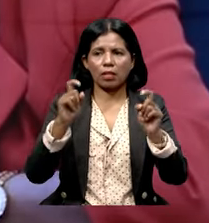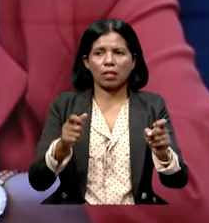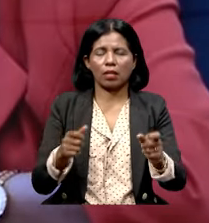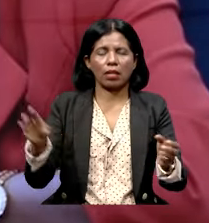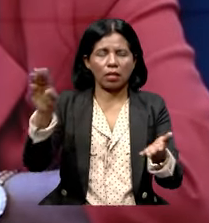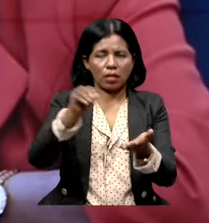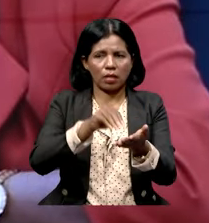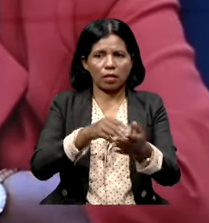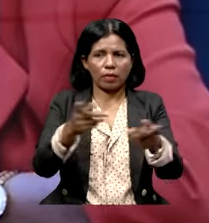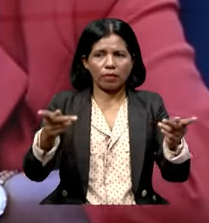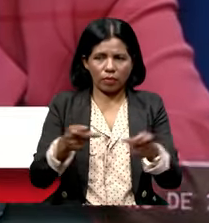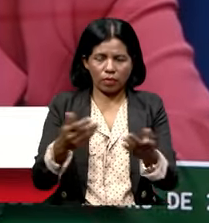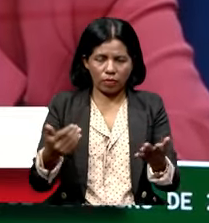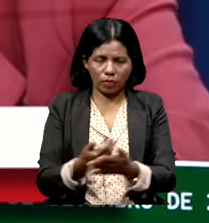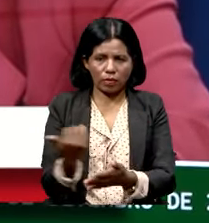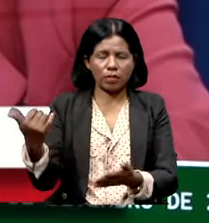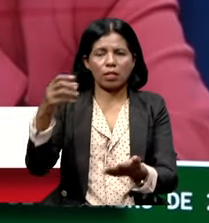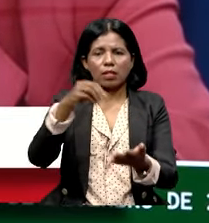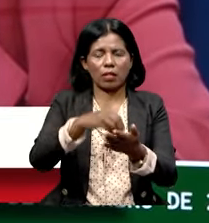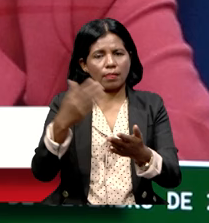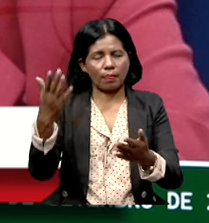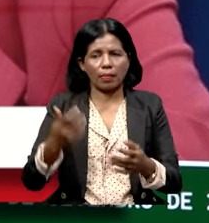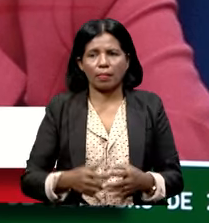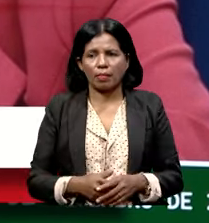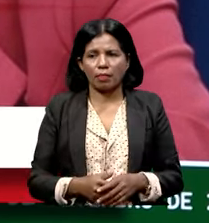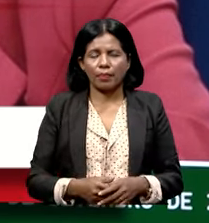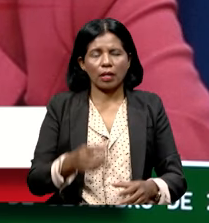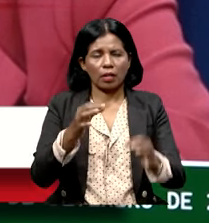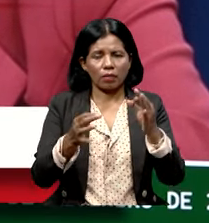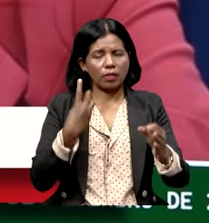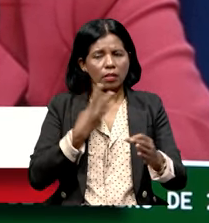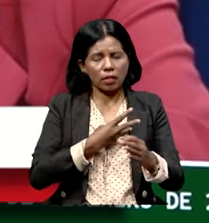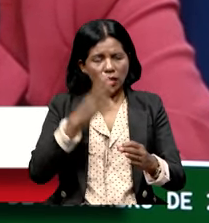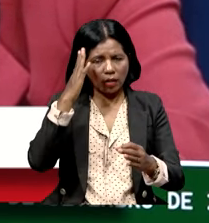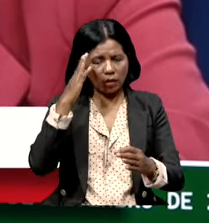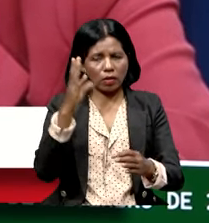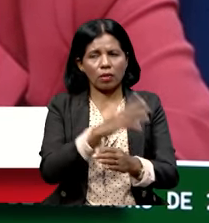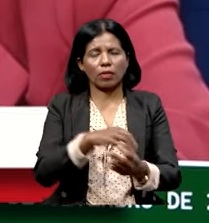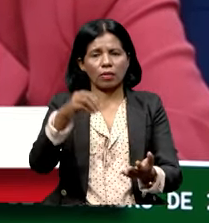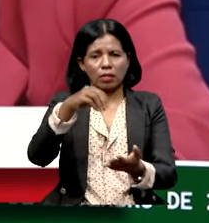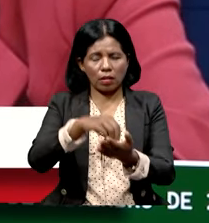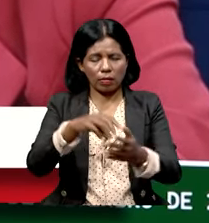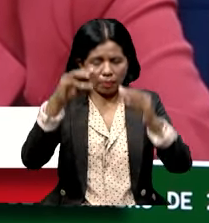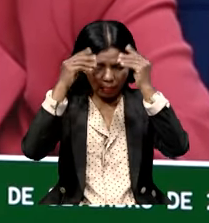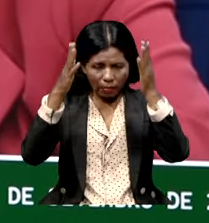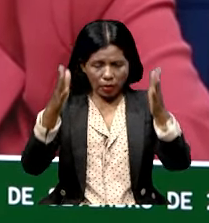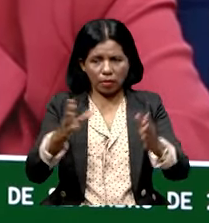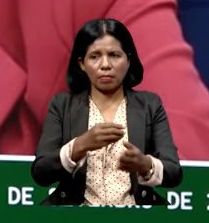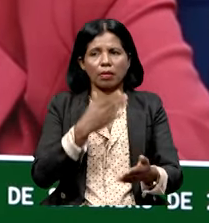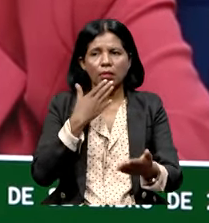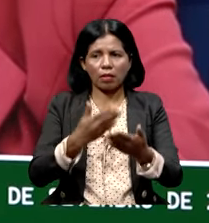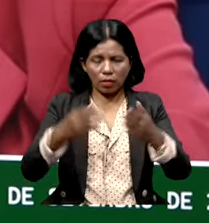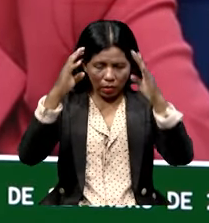ajusta ho fatin fong nebe ma Sira destaca ba. Então, se ita hano em kata ho destacamento idane, bele garante qualidade